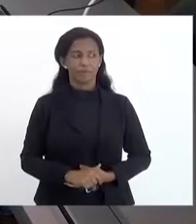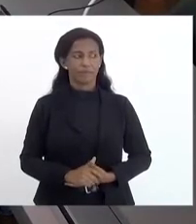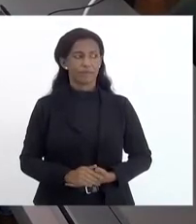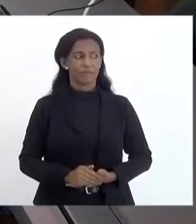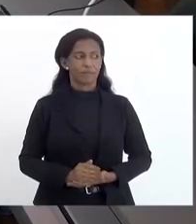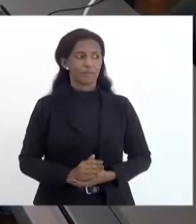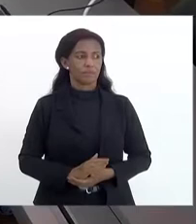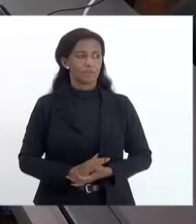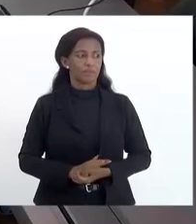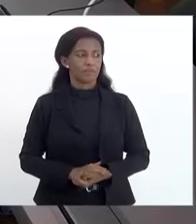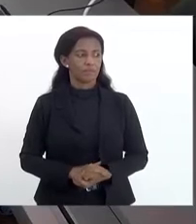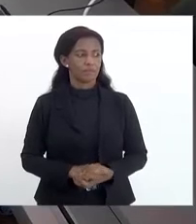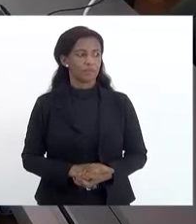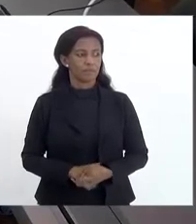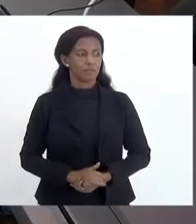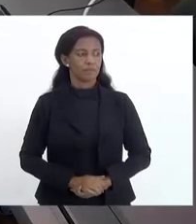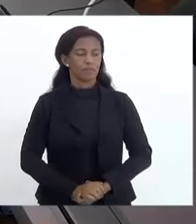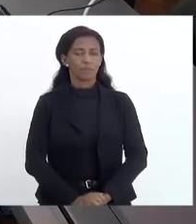Você quer abrir o projeto?